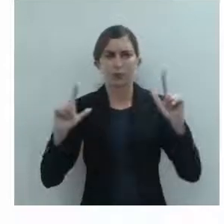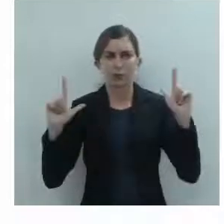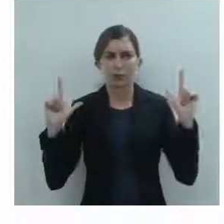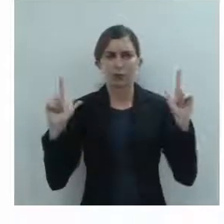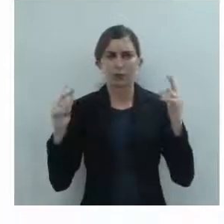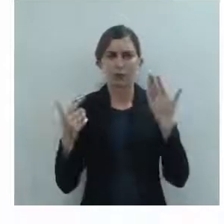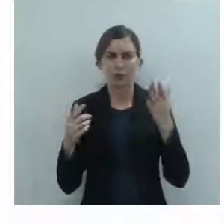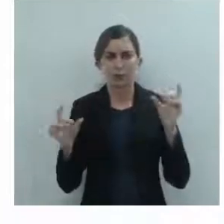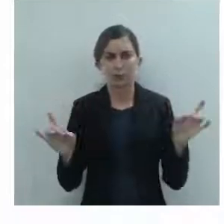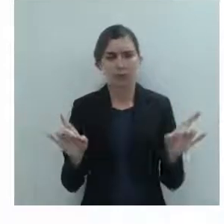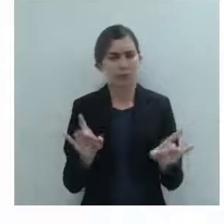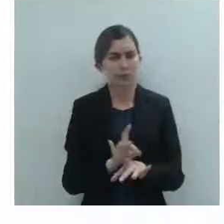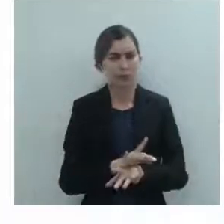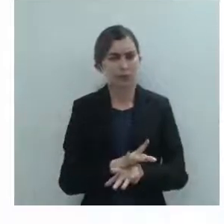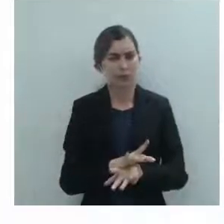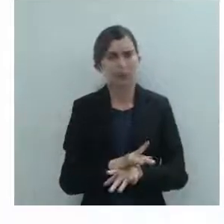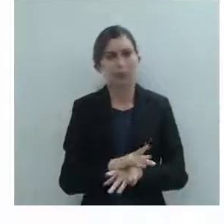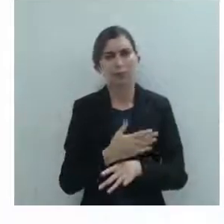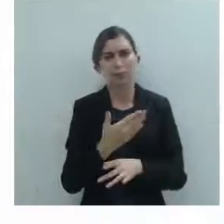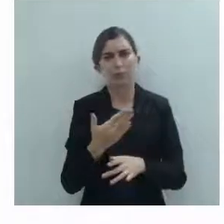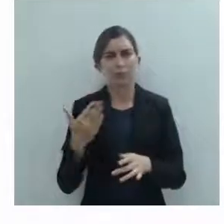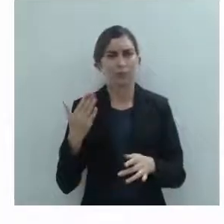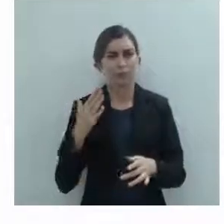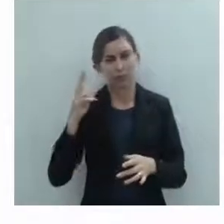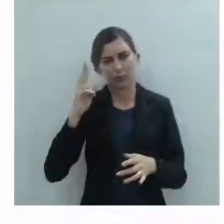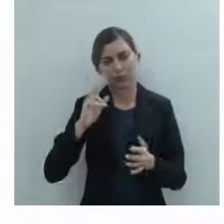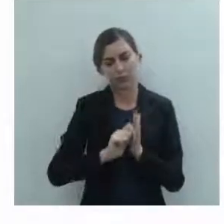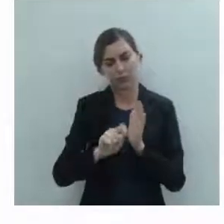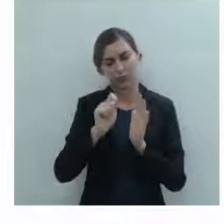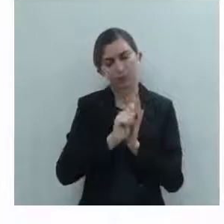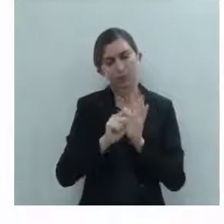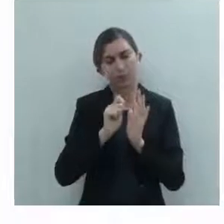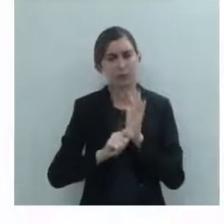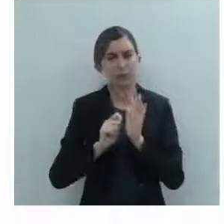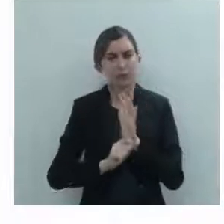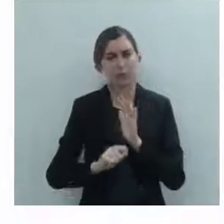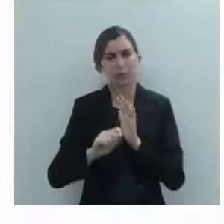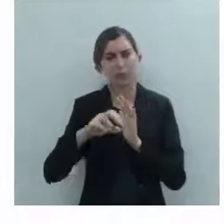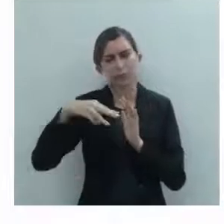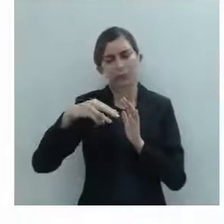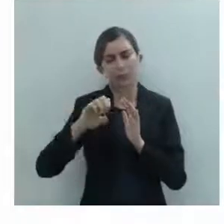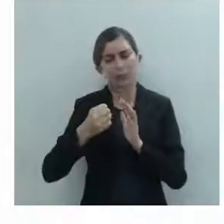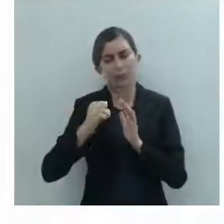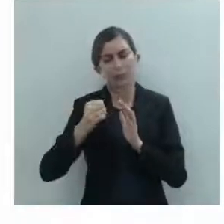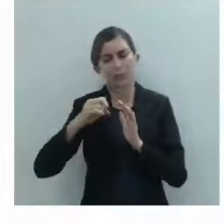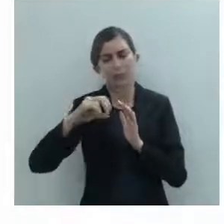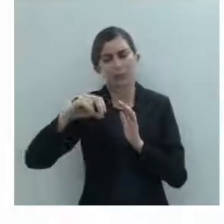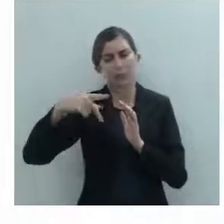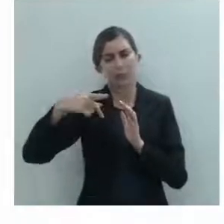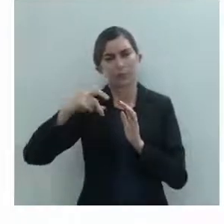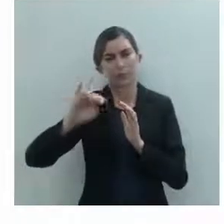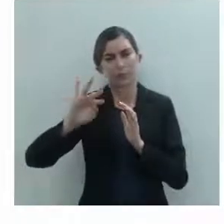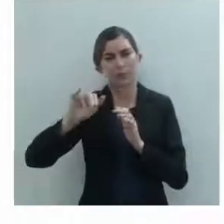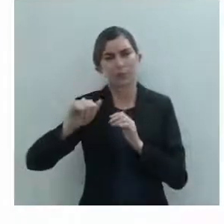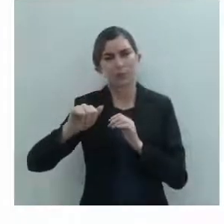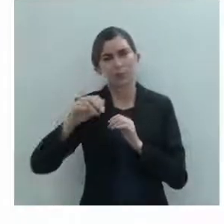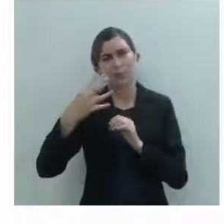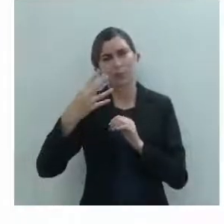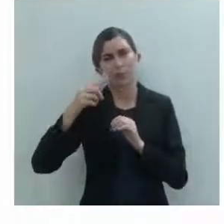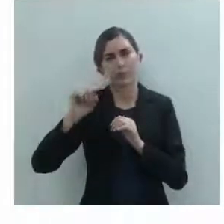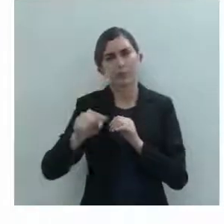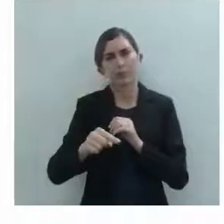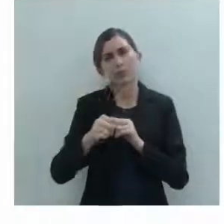e ele termina com o advento da escrita lá na Mesopotâmia o volta de